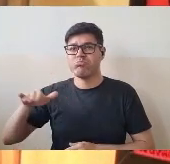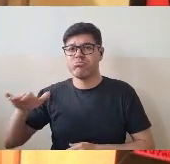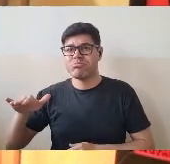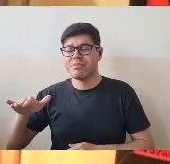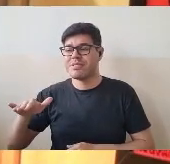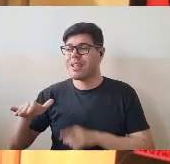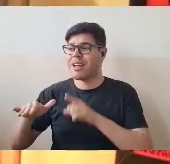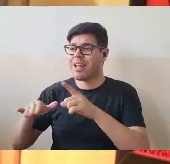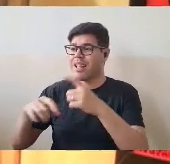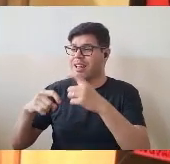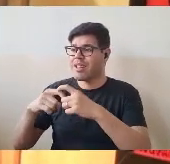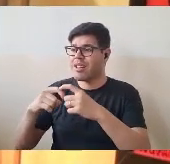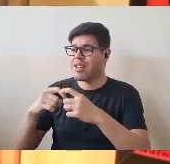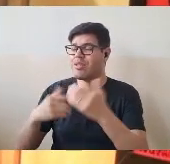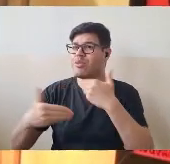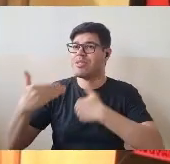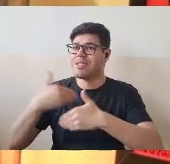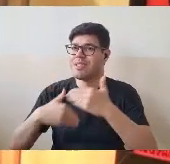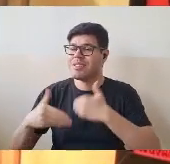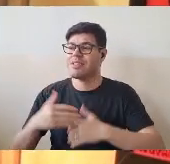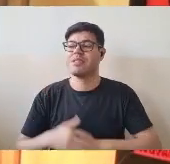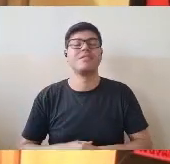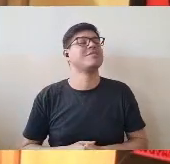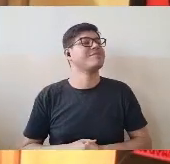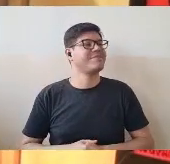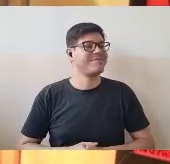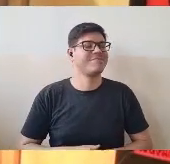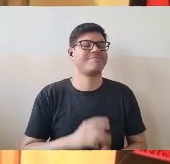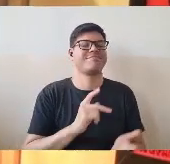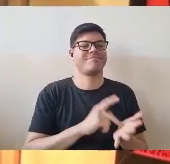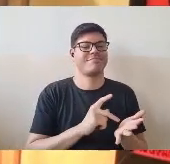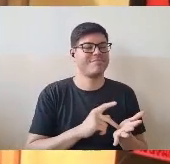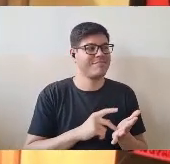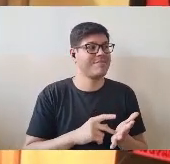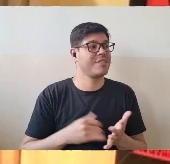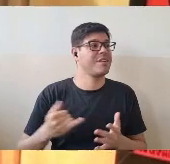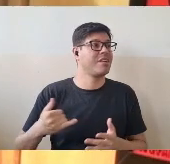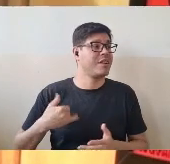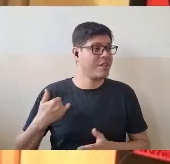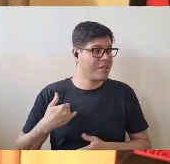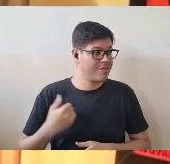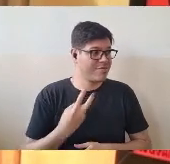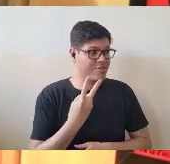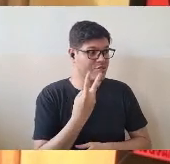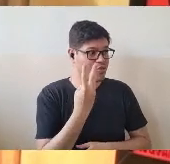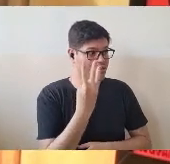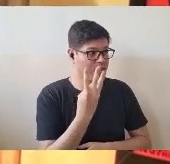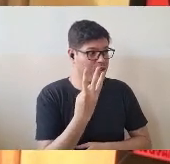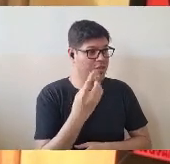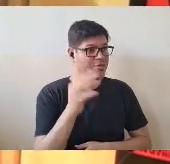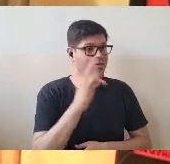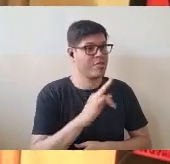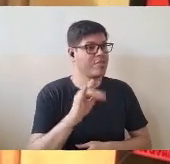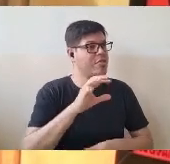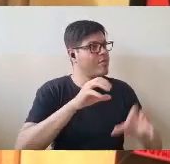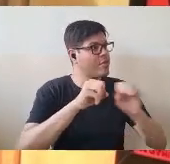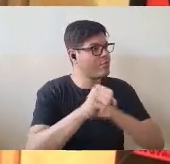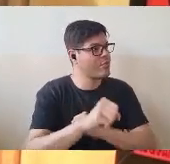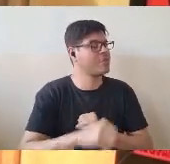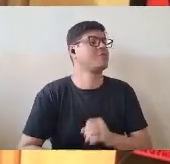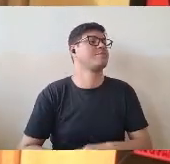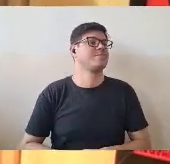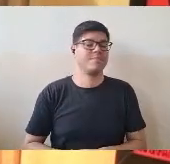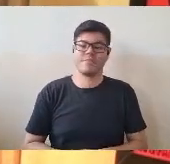Me formei com 24 anos. Que tá? coisa, doutor Entrei Jardel. com 18 anos, com 24 anos já era formado. Sim. E aí,